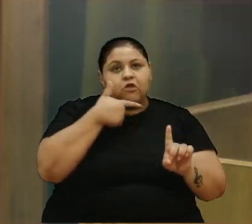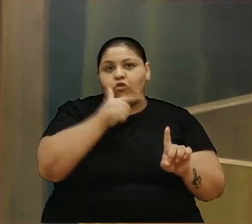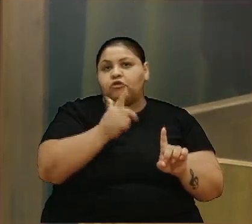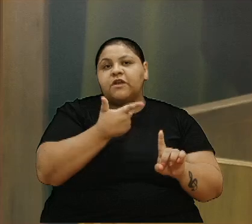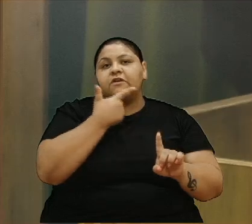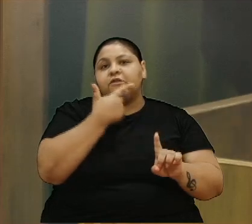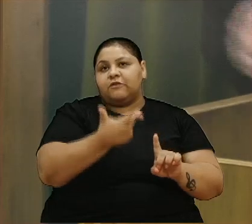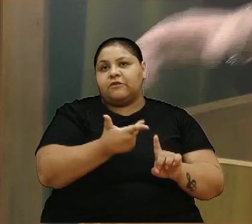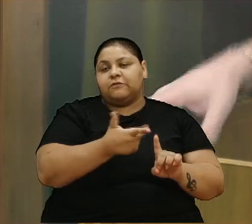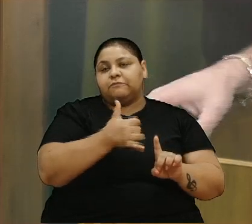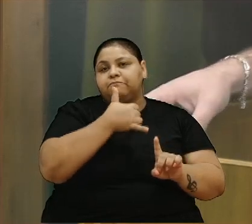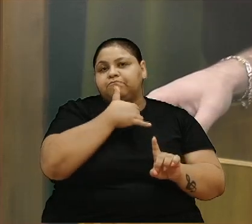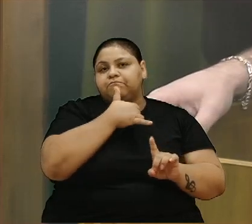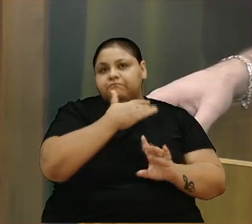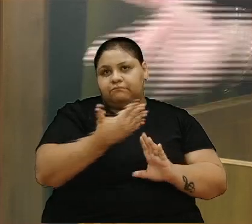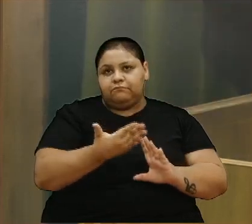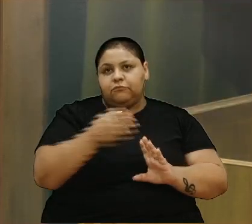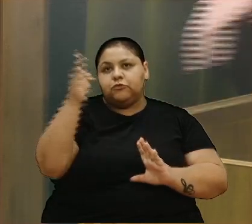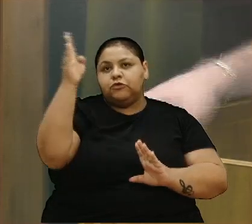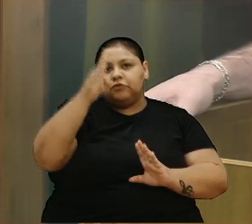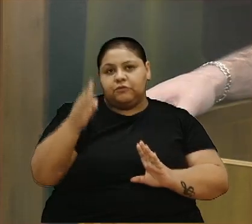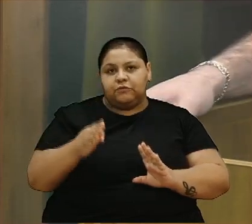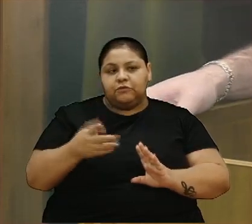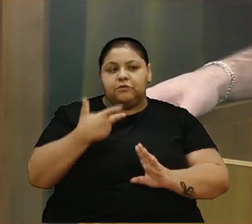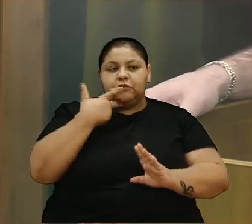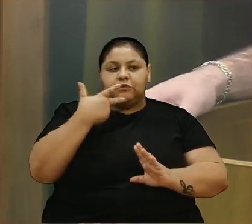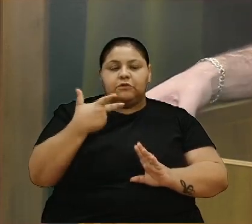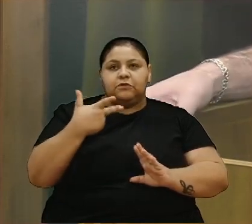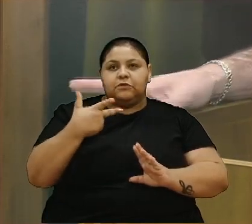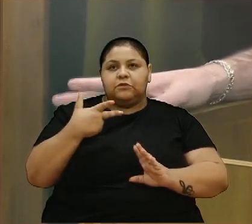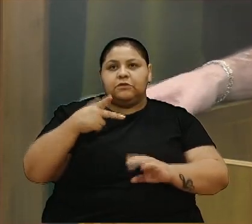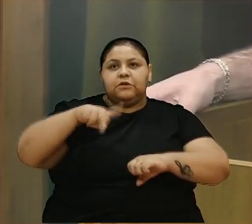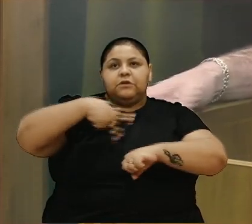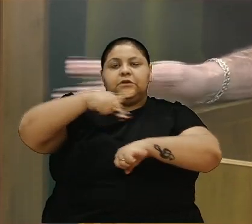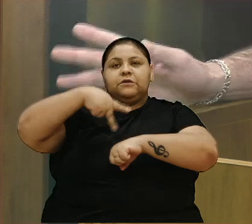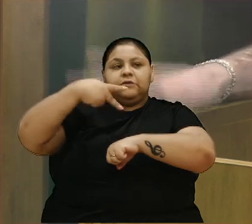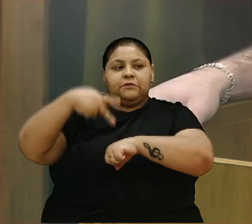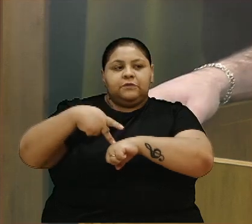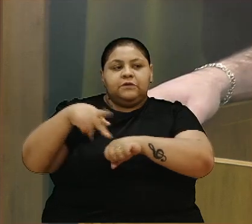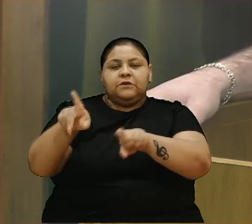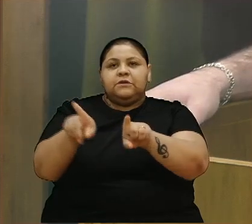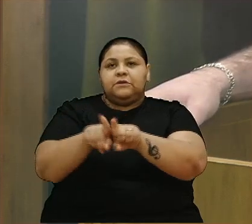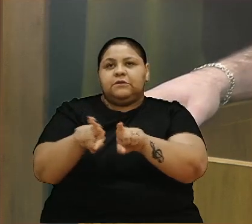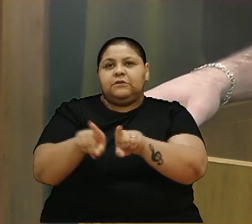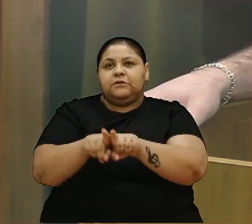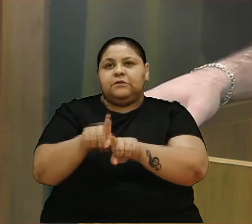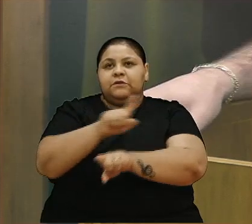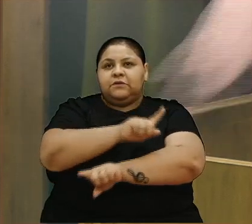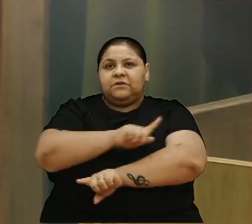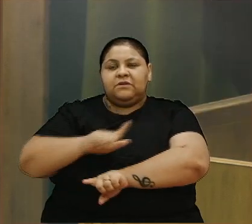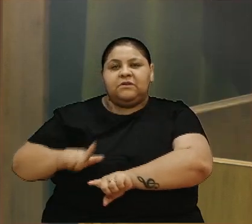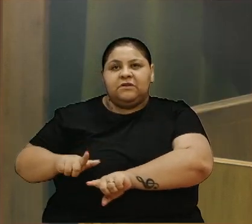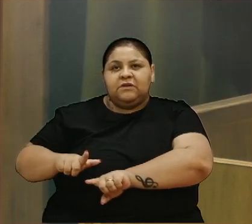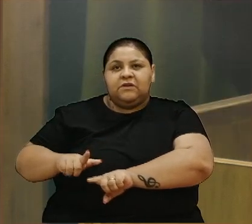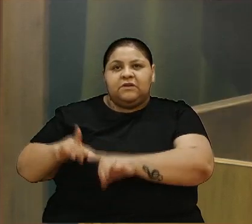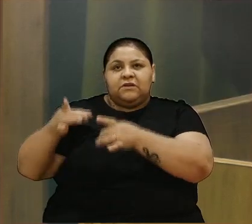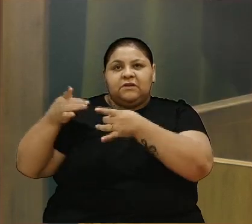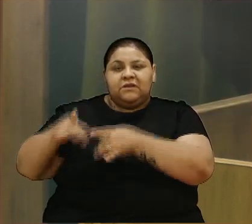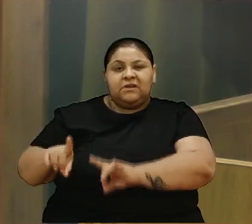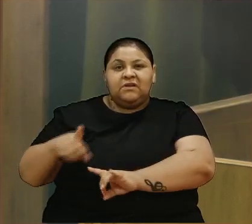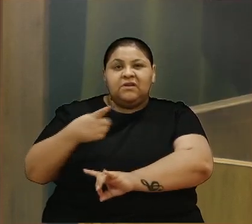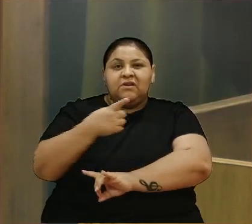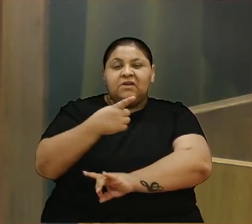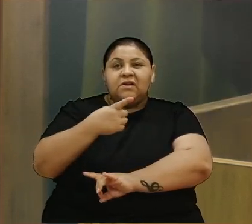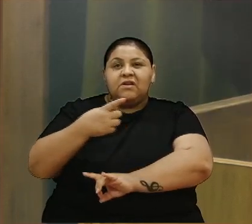falar, infelizmente, do Brasil. A gente fala do país do lado, da Argentina, no governo Milei, onde que atingiu o